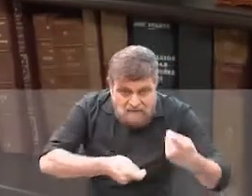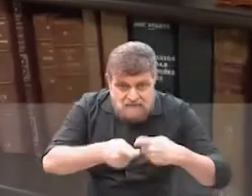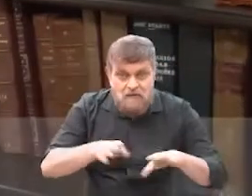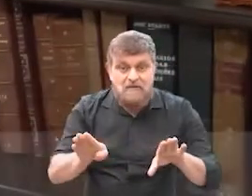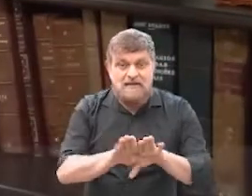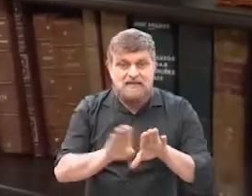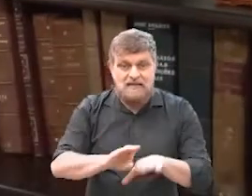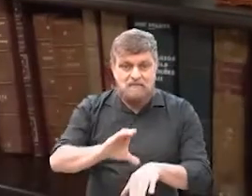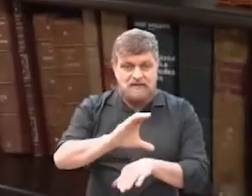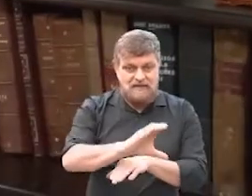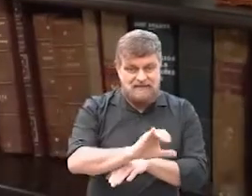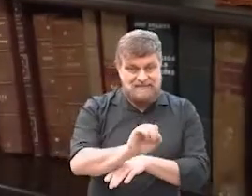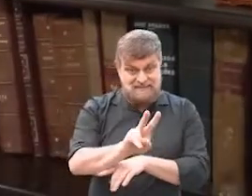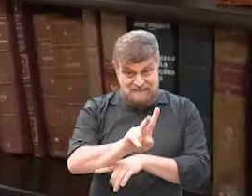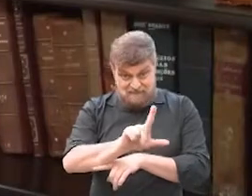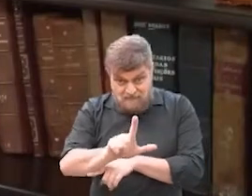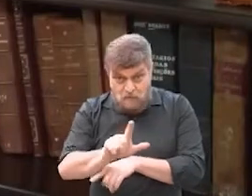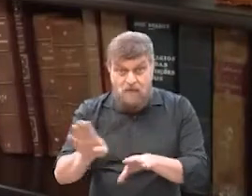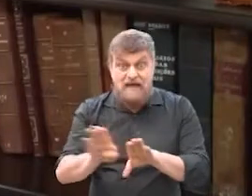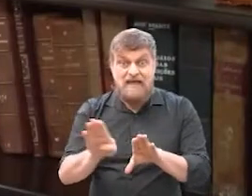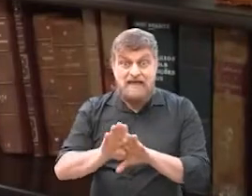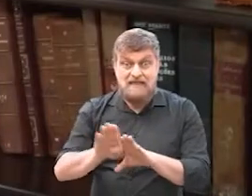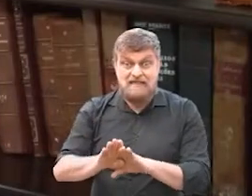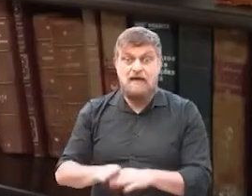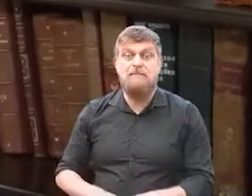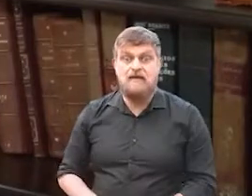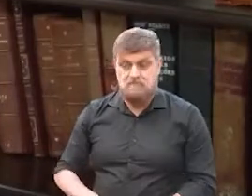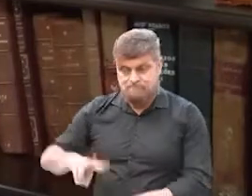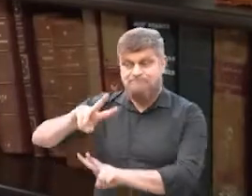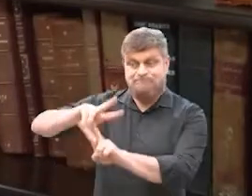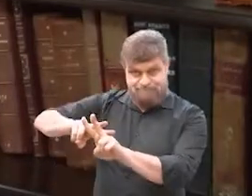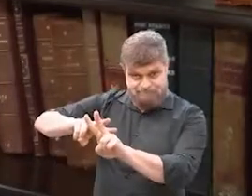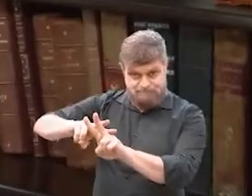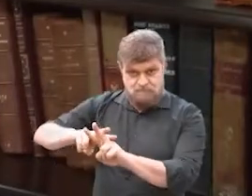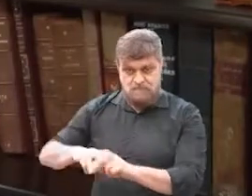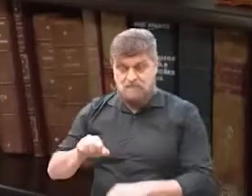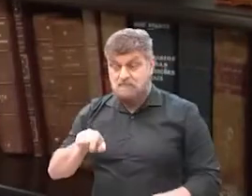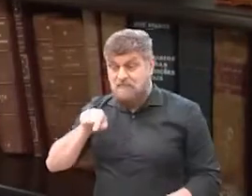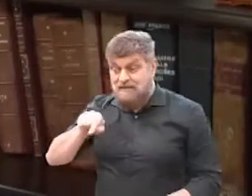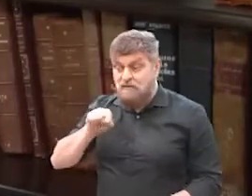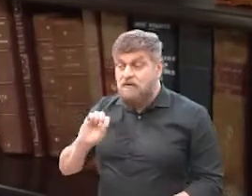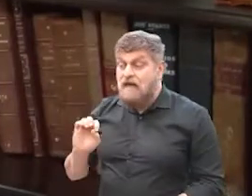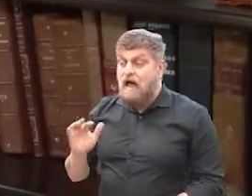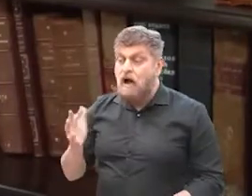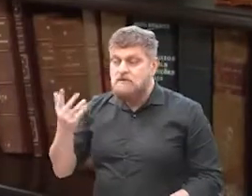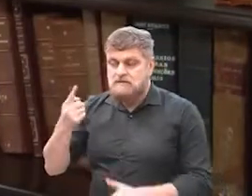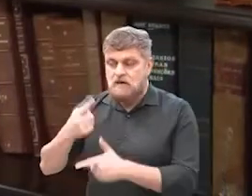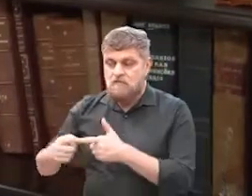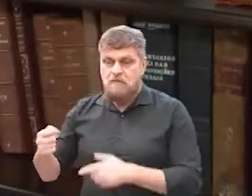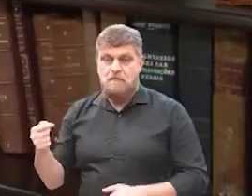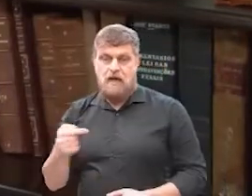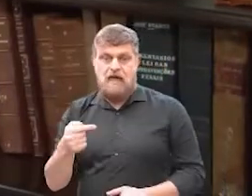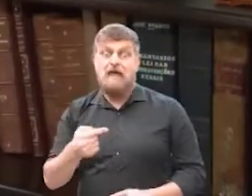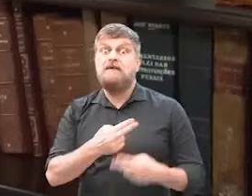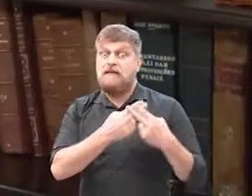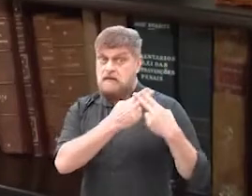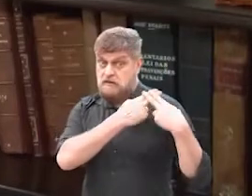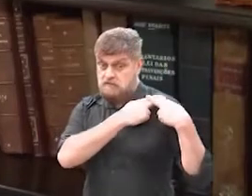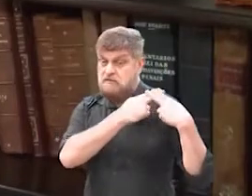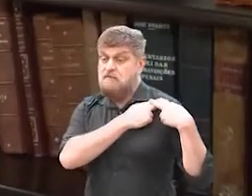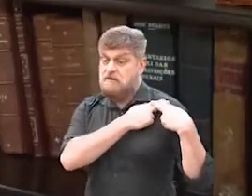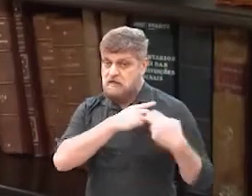administrativamente, civilmente e penalmente. Dependendo do que ocorrer na casa, ele tem